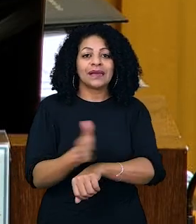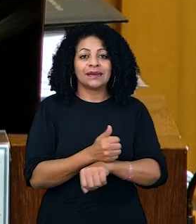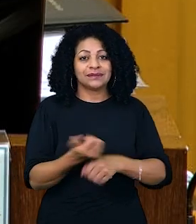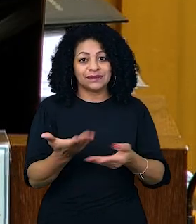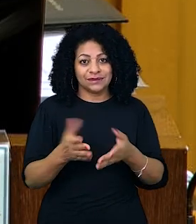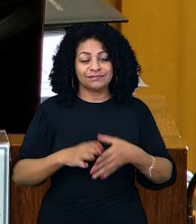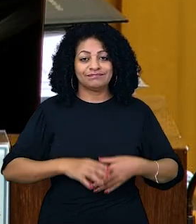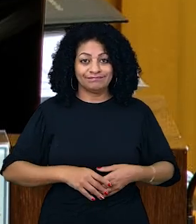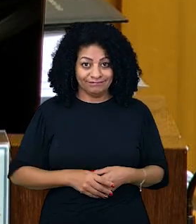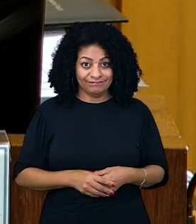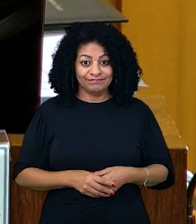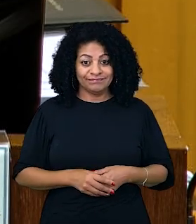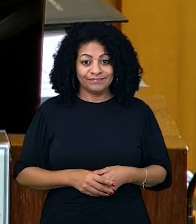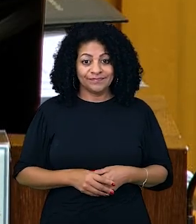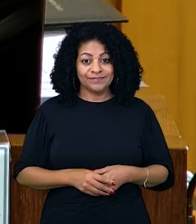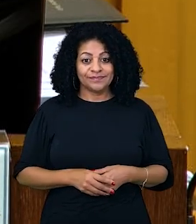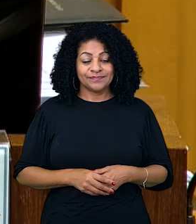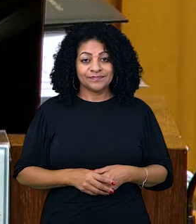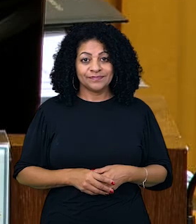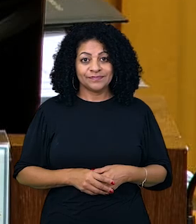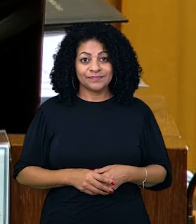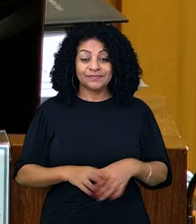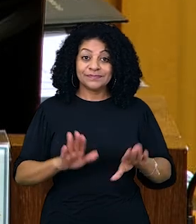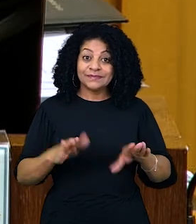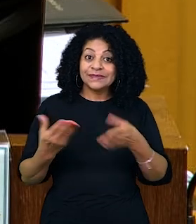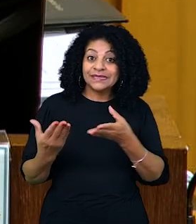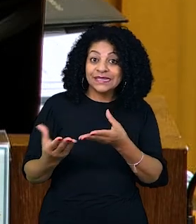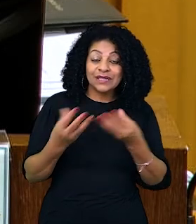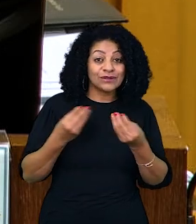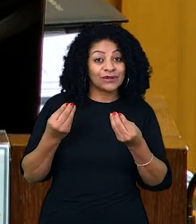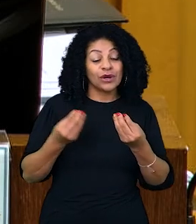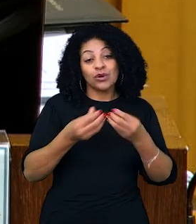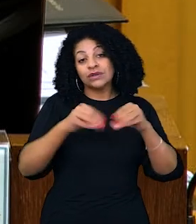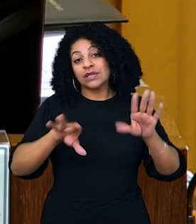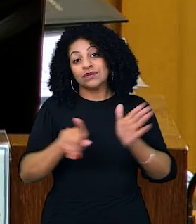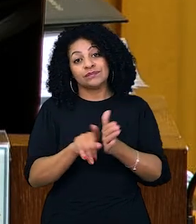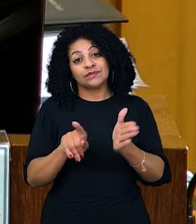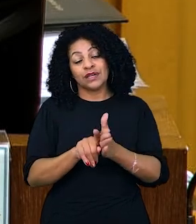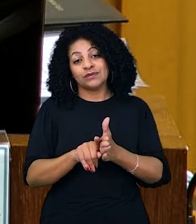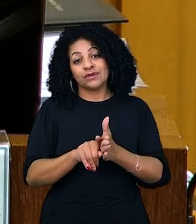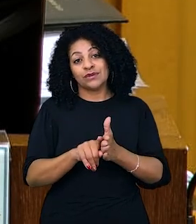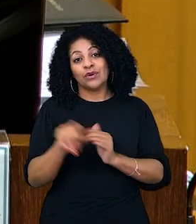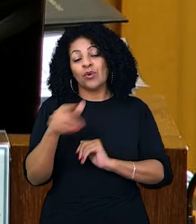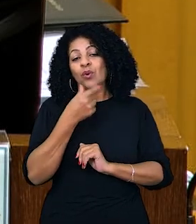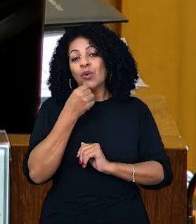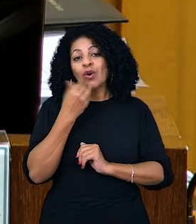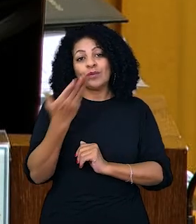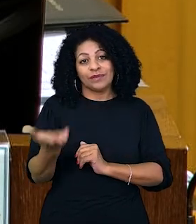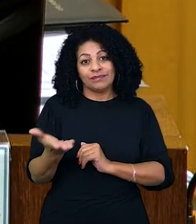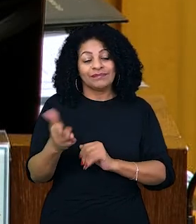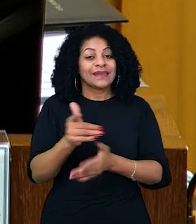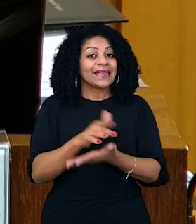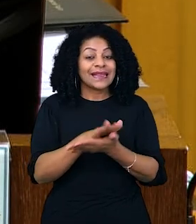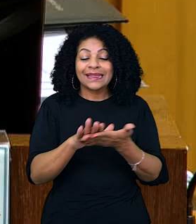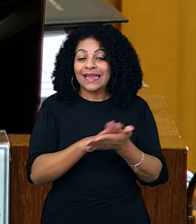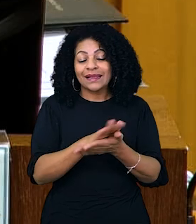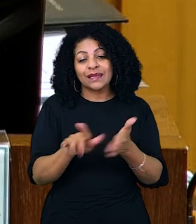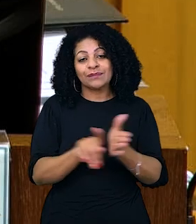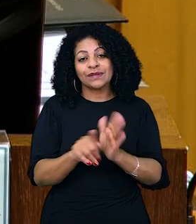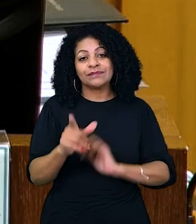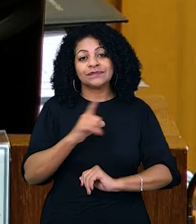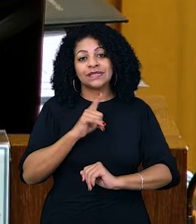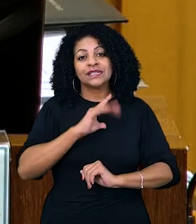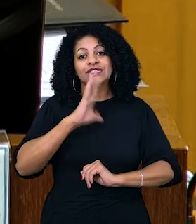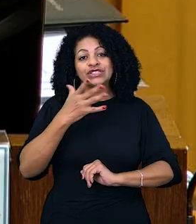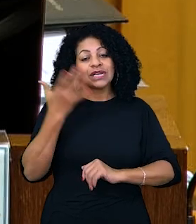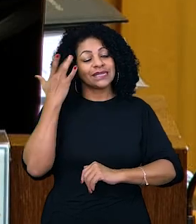corte da outra. Então, eu mais uma vez lamentando aqui a ocorrência de um acidente de trabalho com morte de um trabalhador, eu